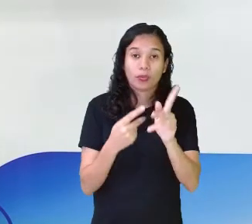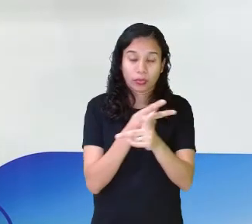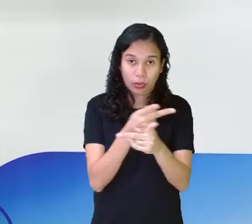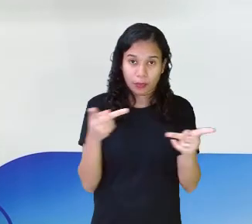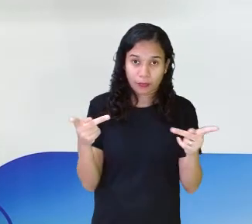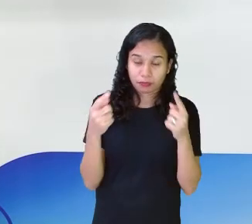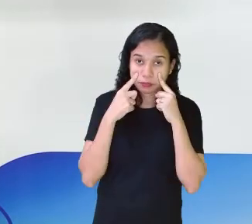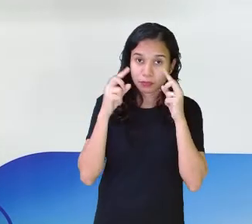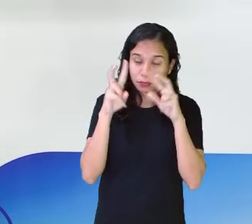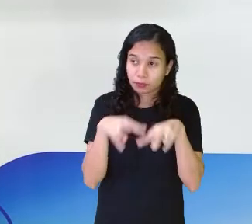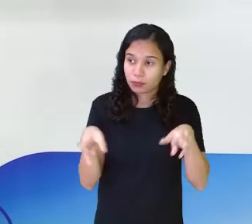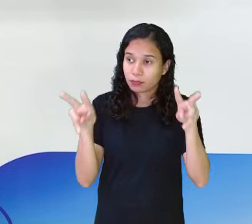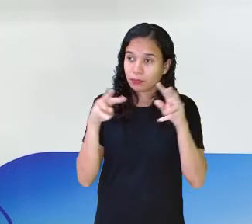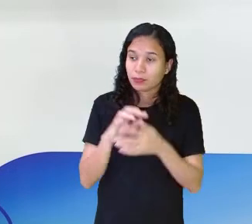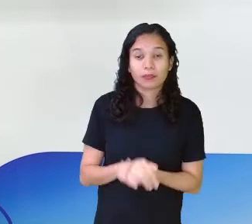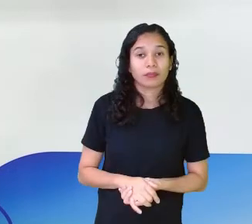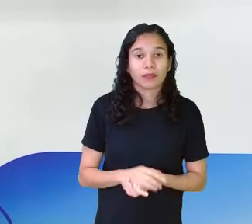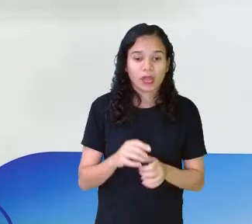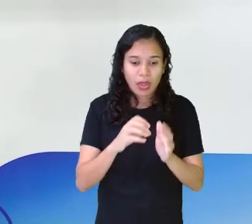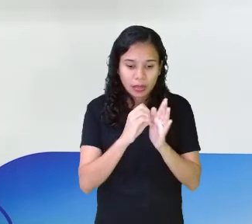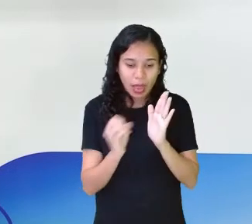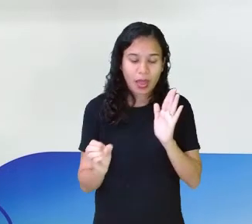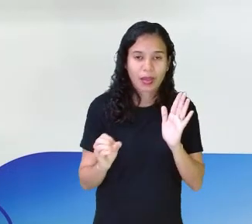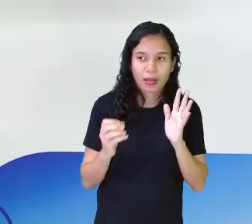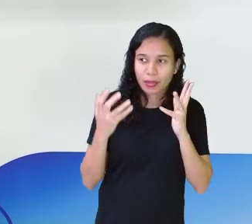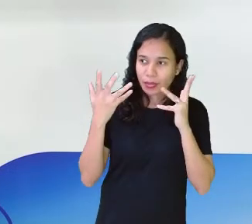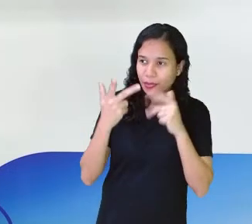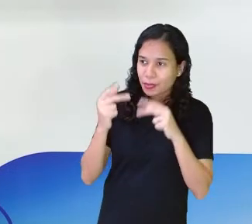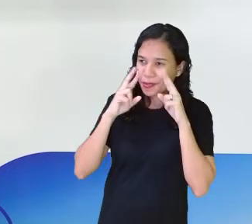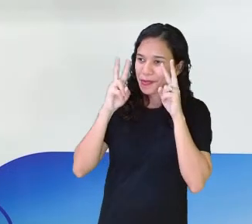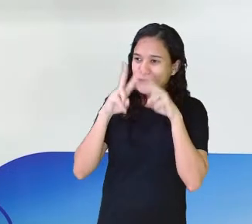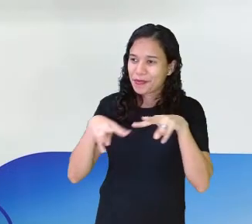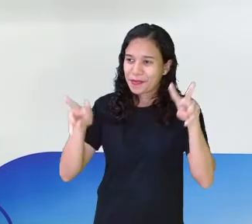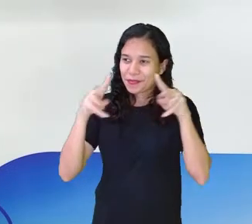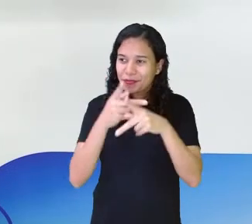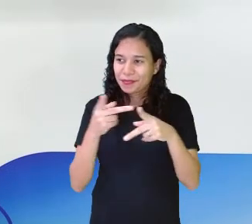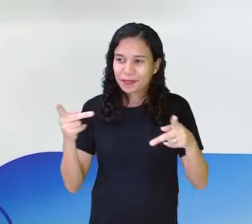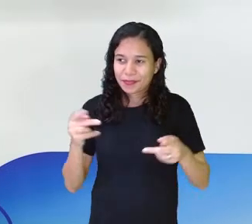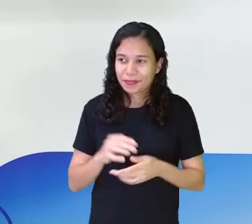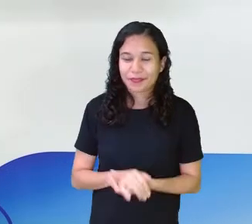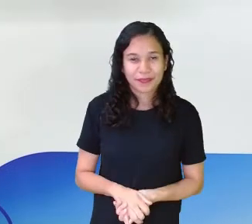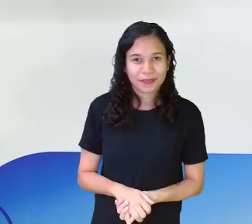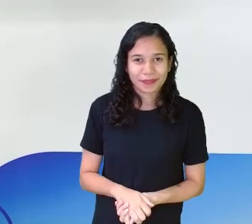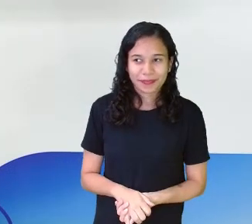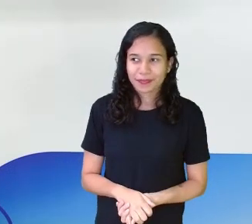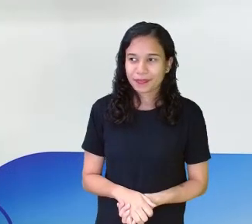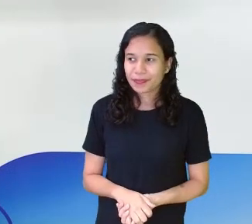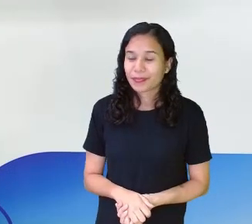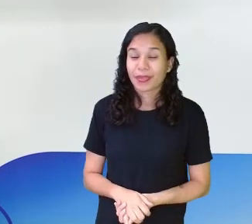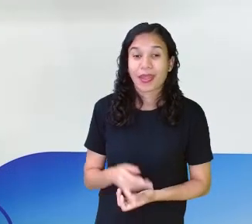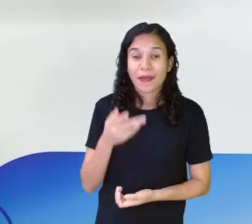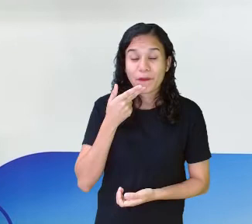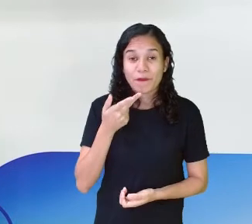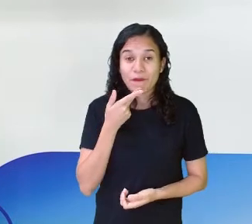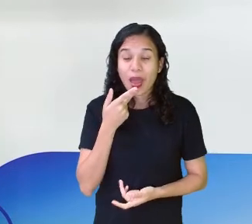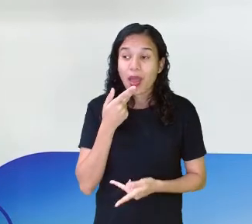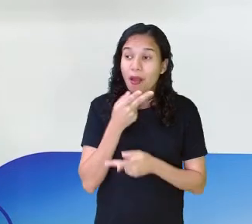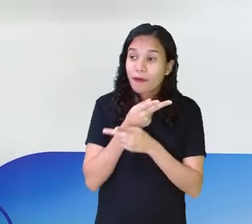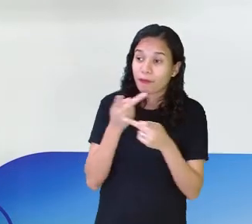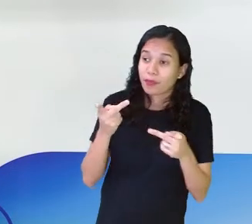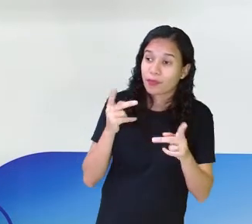mostrar para vocês. Se eu não rasgar, vai ficar lindo. Deixa eu só mostrar. Como eu tinha dito para vocês,